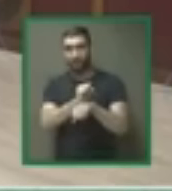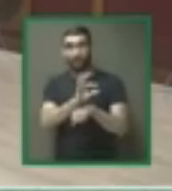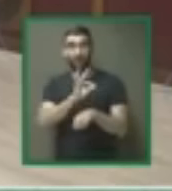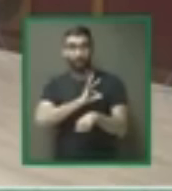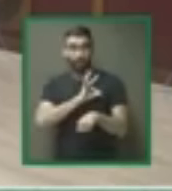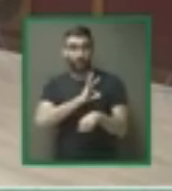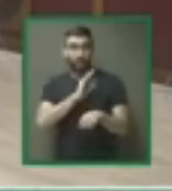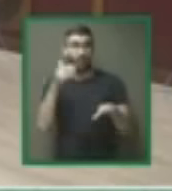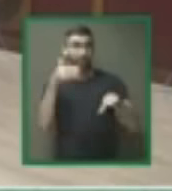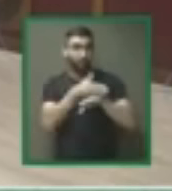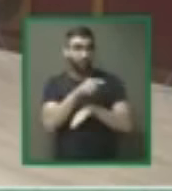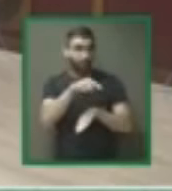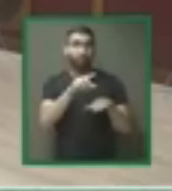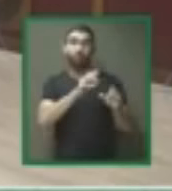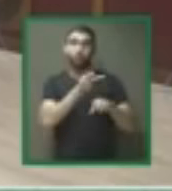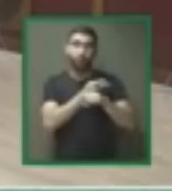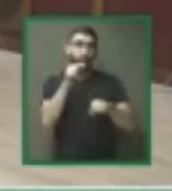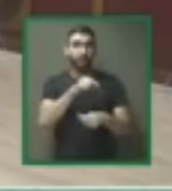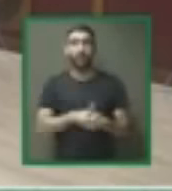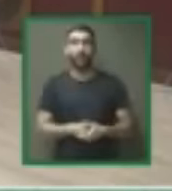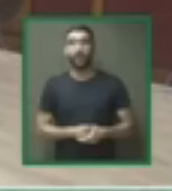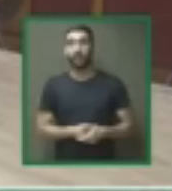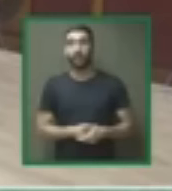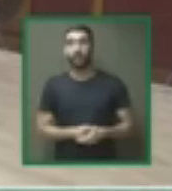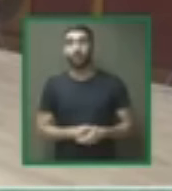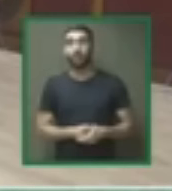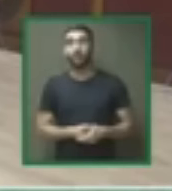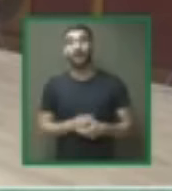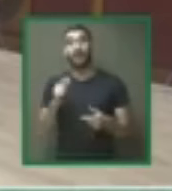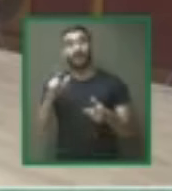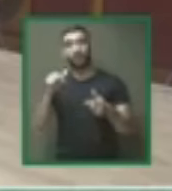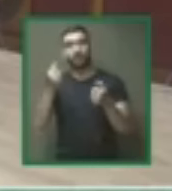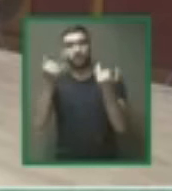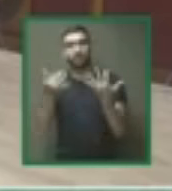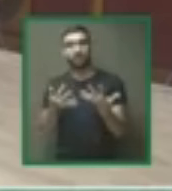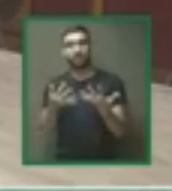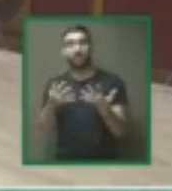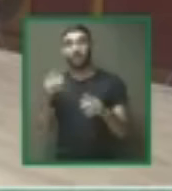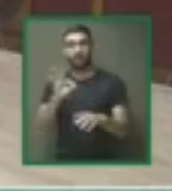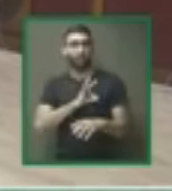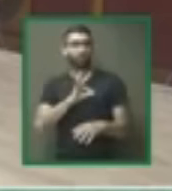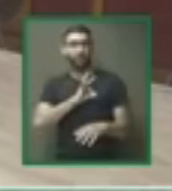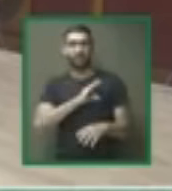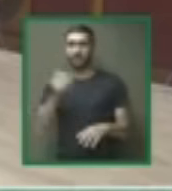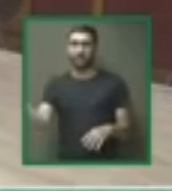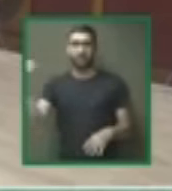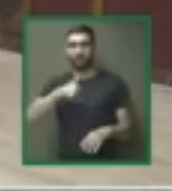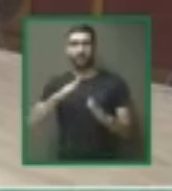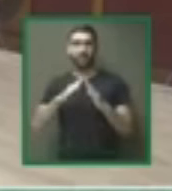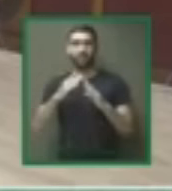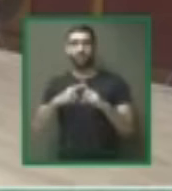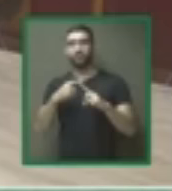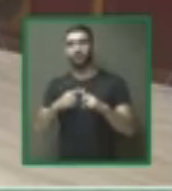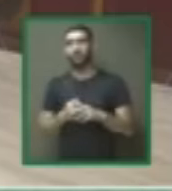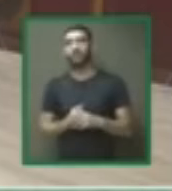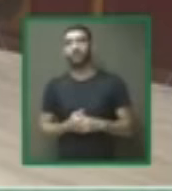polícia foi atrás de você? Não, doutor. Não, é isso que eu quero dizer. A polícia não veio aqui em casa. Tá, eu fiquei então,